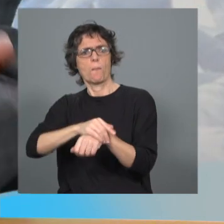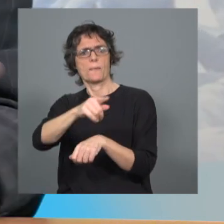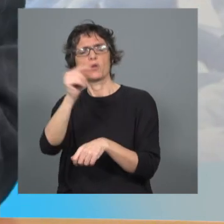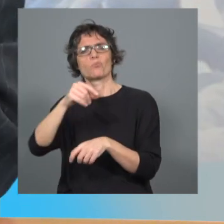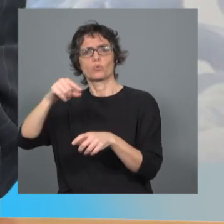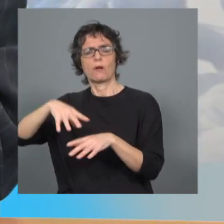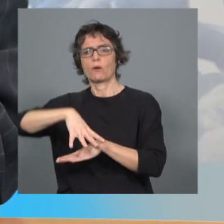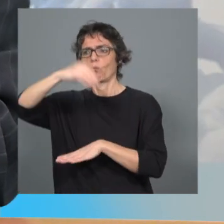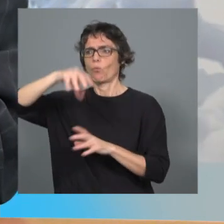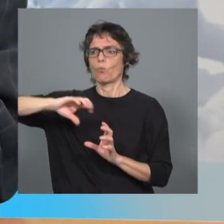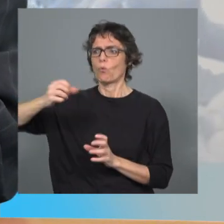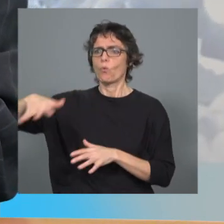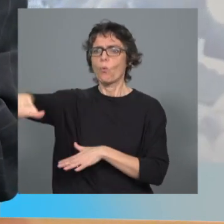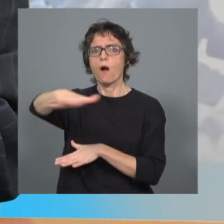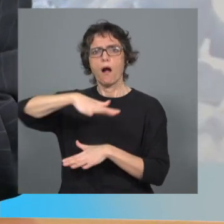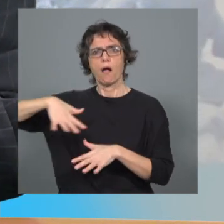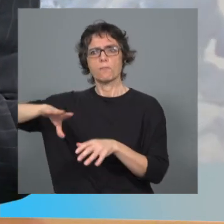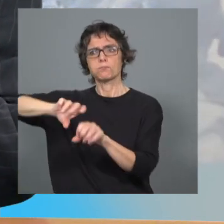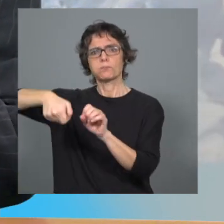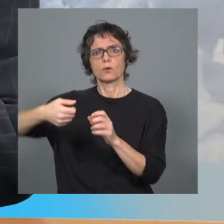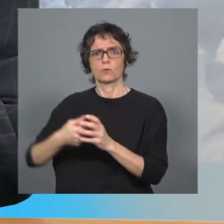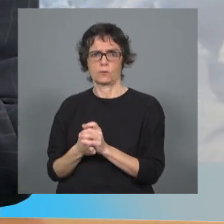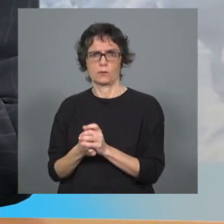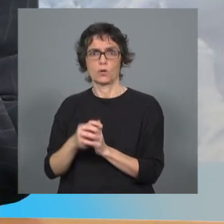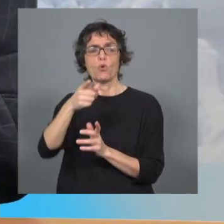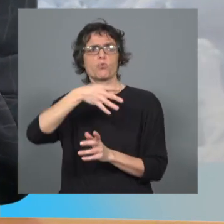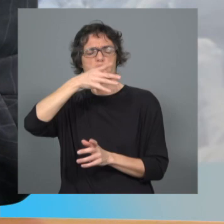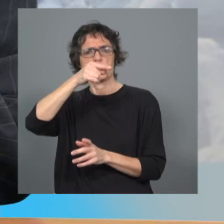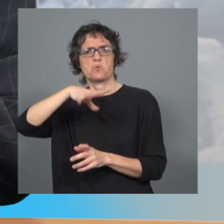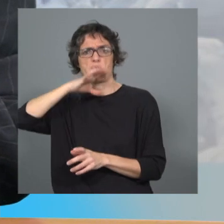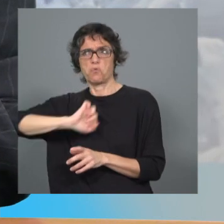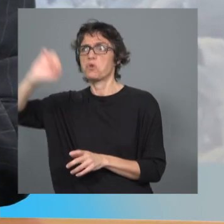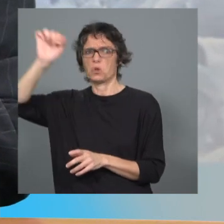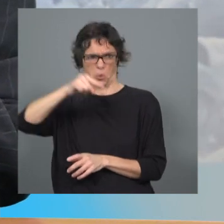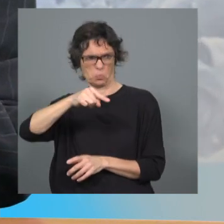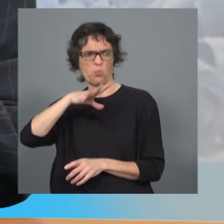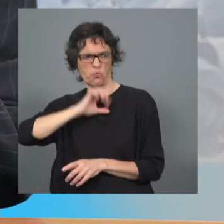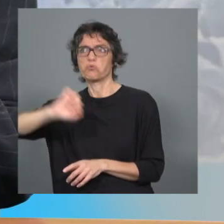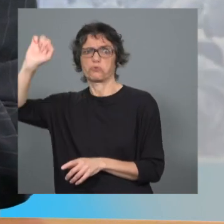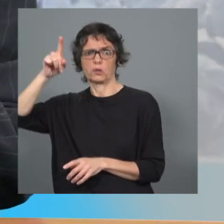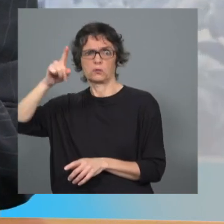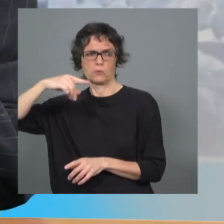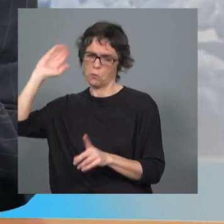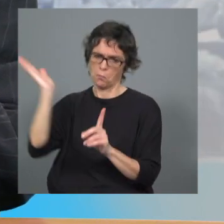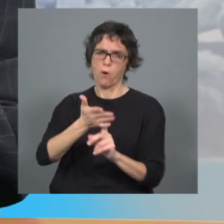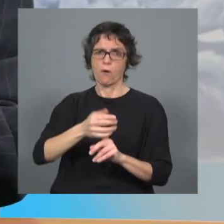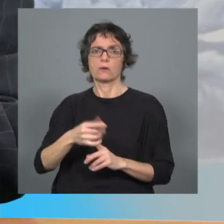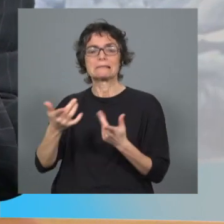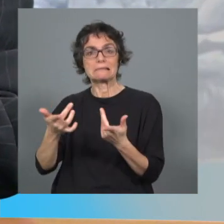o sábado. São as três grandes acusações. Não é uma acusação política, apesar de muita gente a